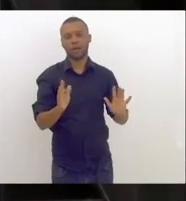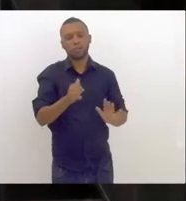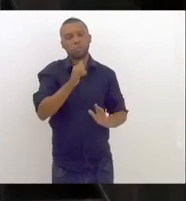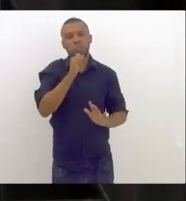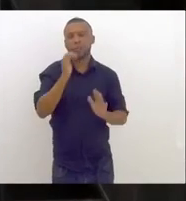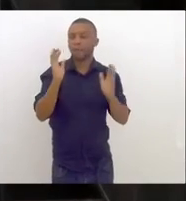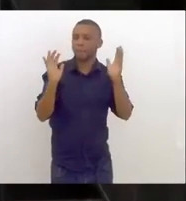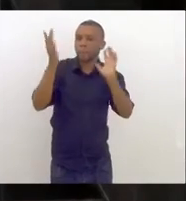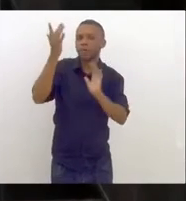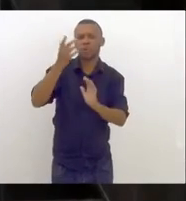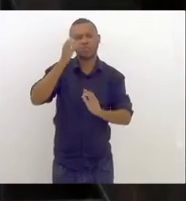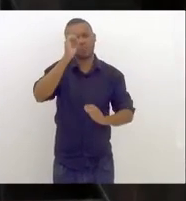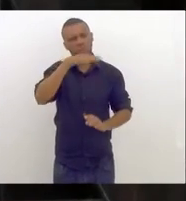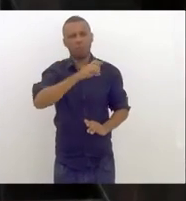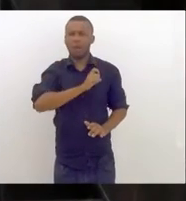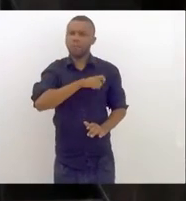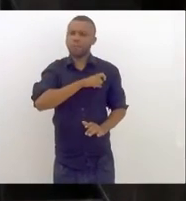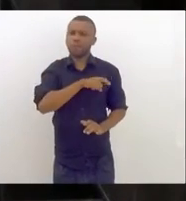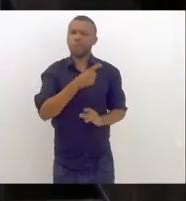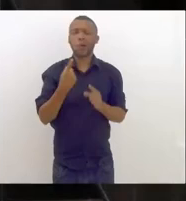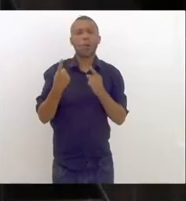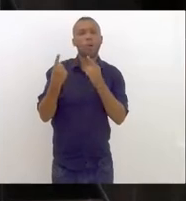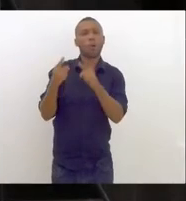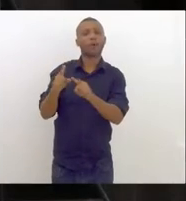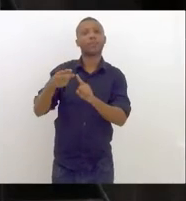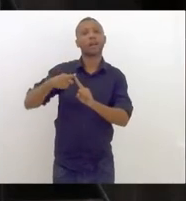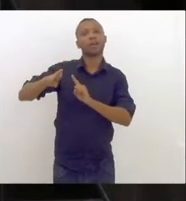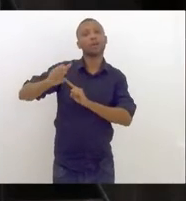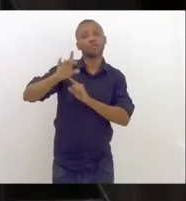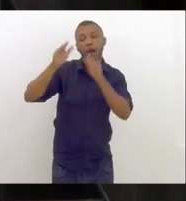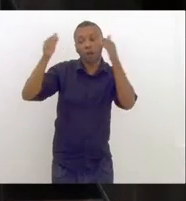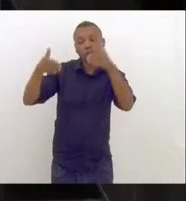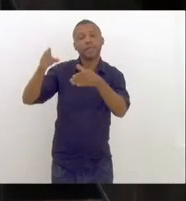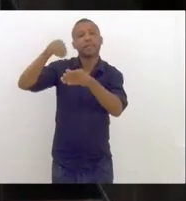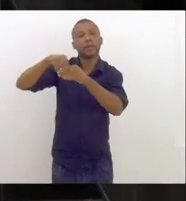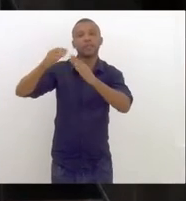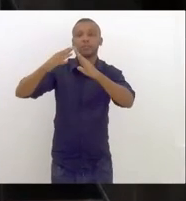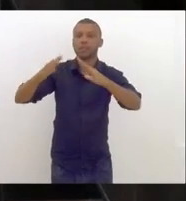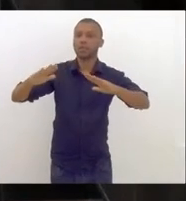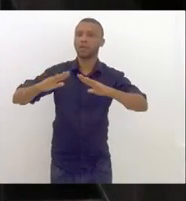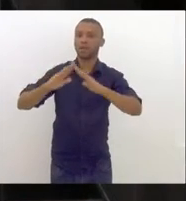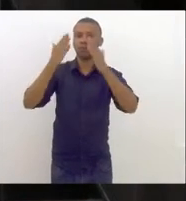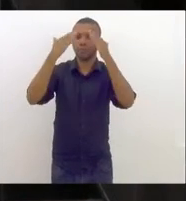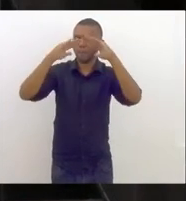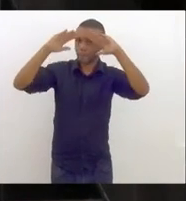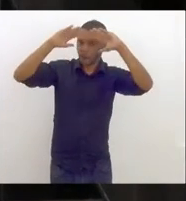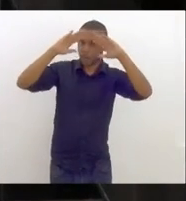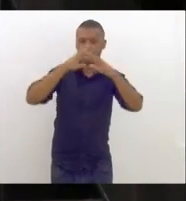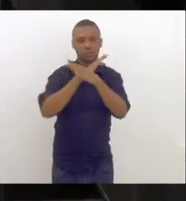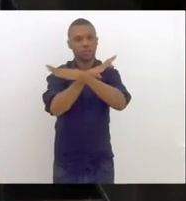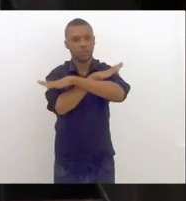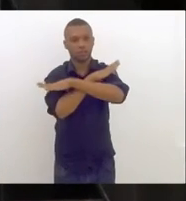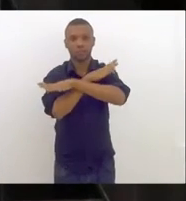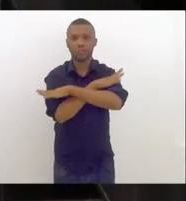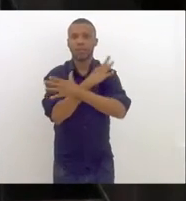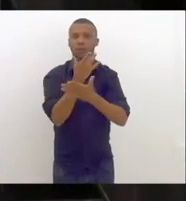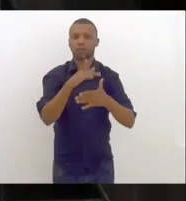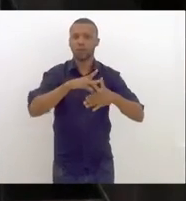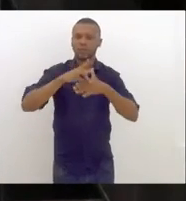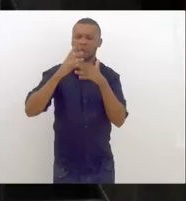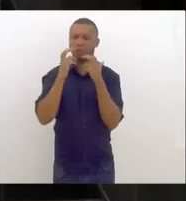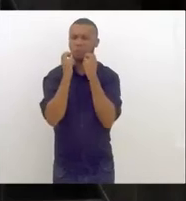de vilipedes contra religiões só tem acontecido em terreiro de Umbanda em terreiro de candomblé com as lideranças constrangidas